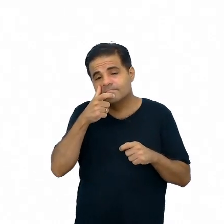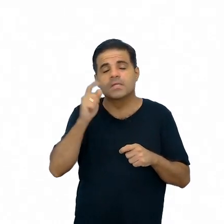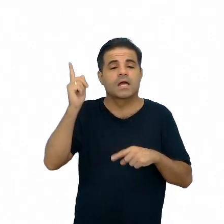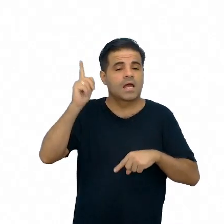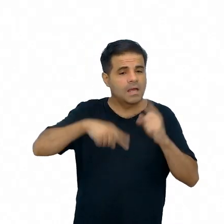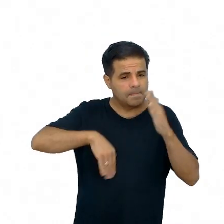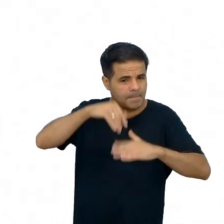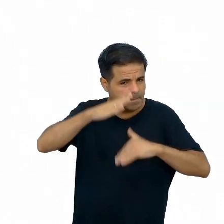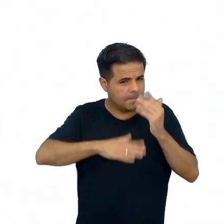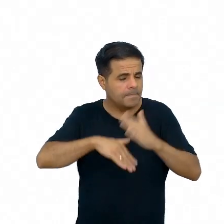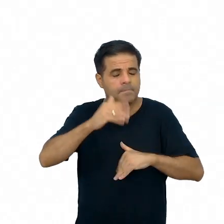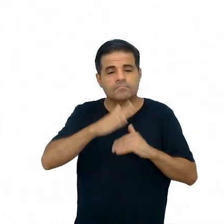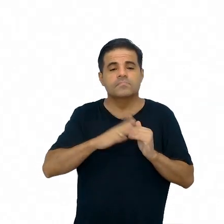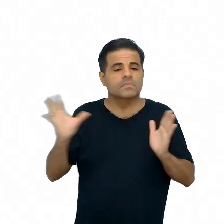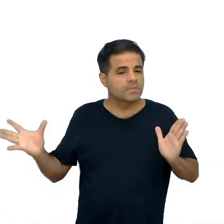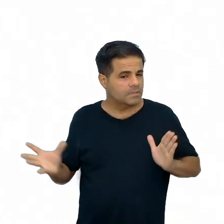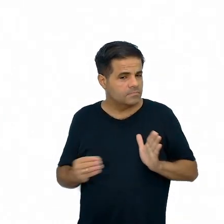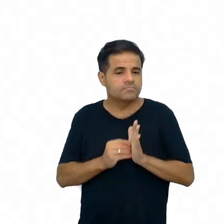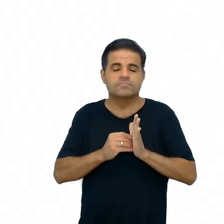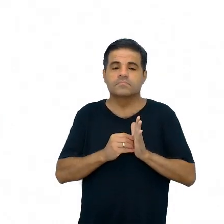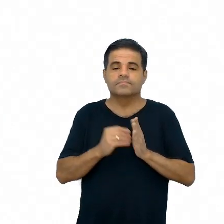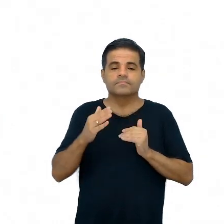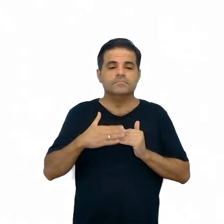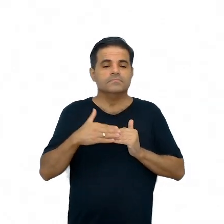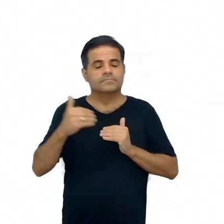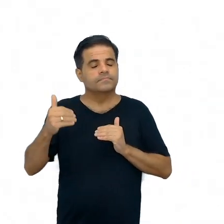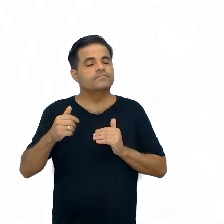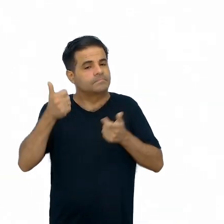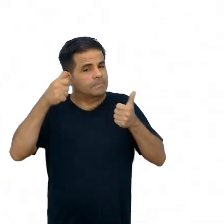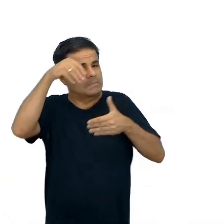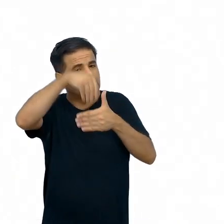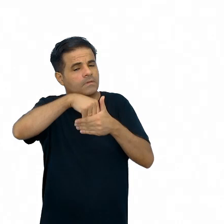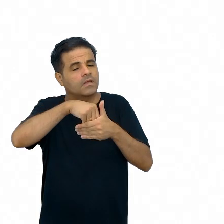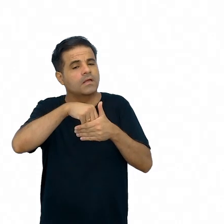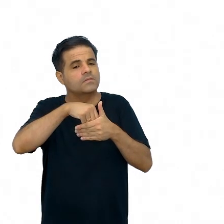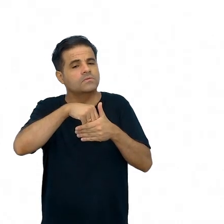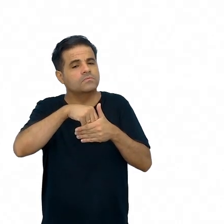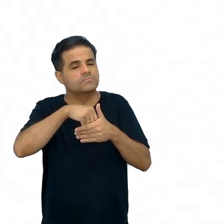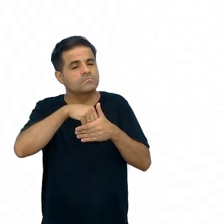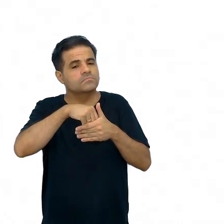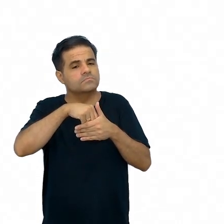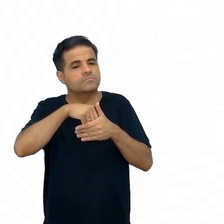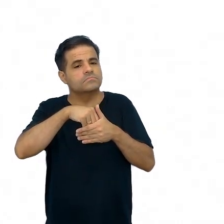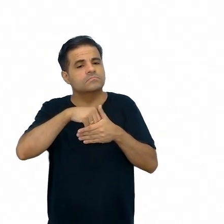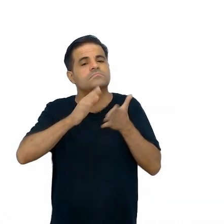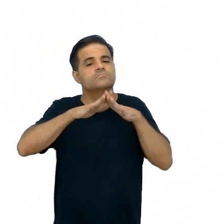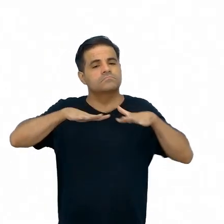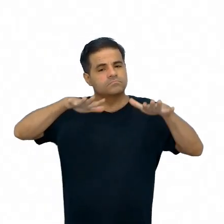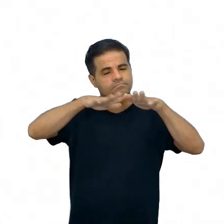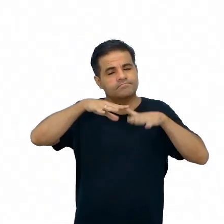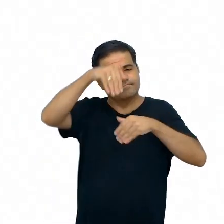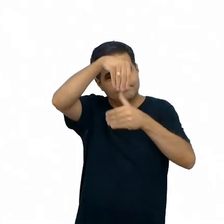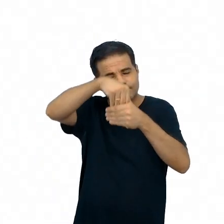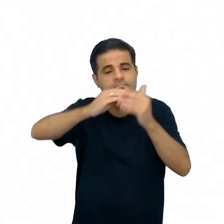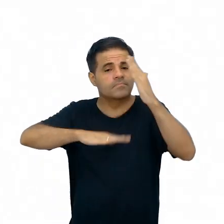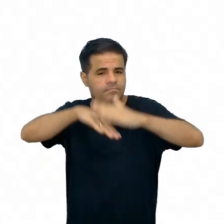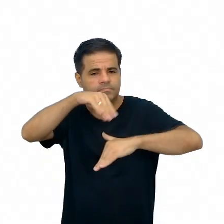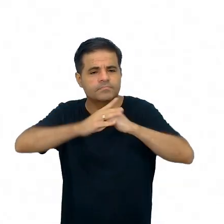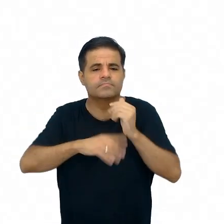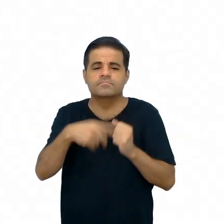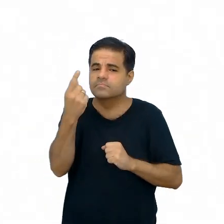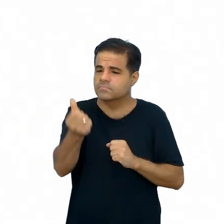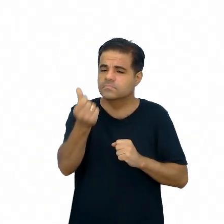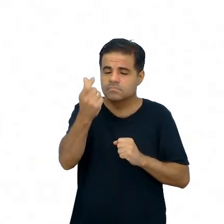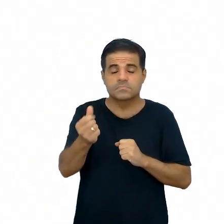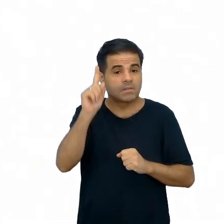essas habilidades, elas estão, né, elas estão dentro da habilidade 16,